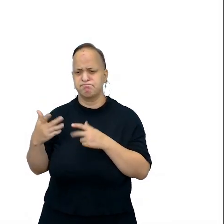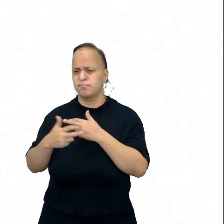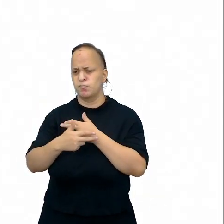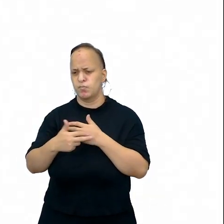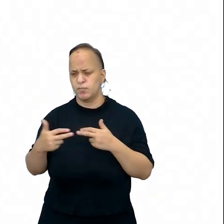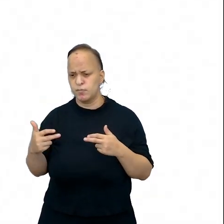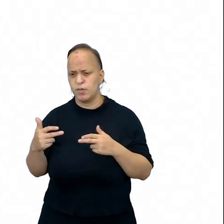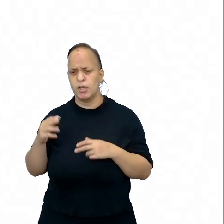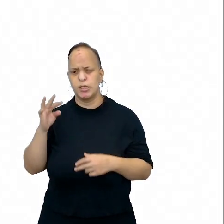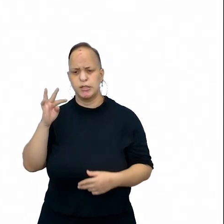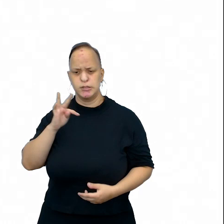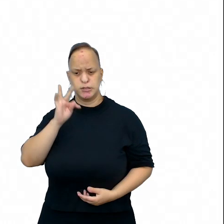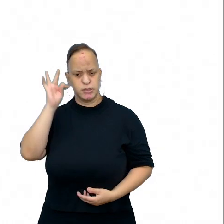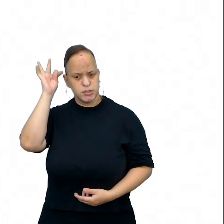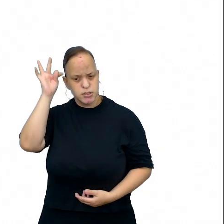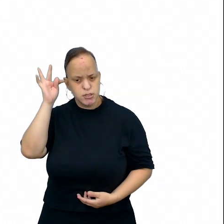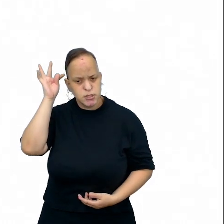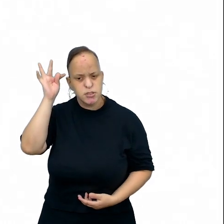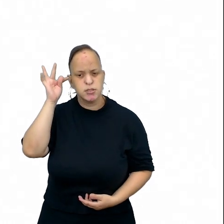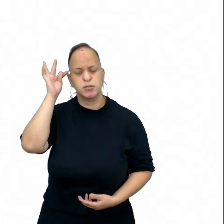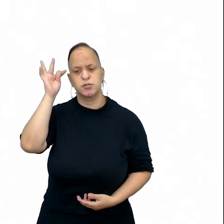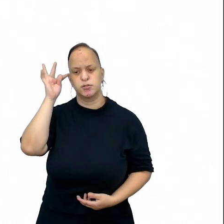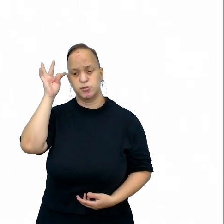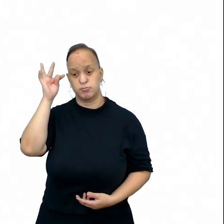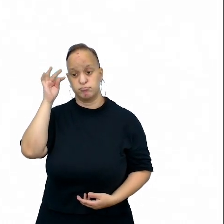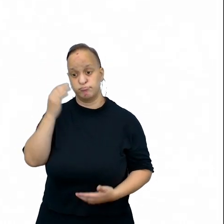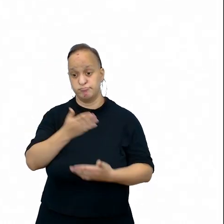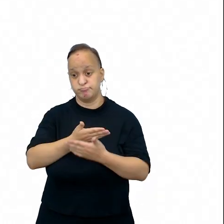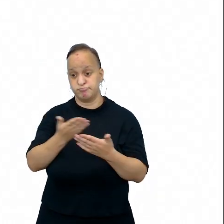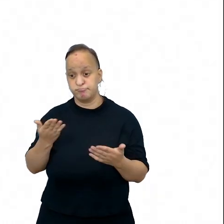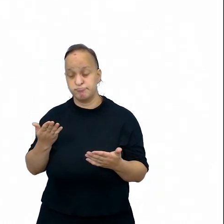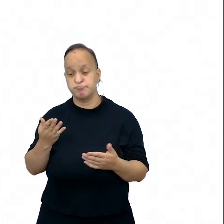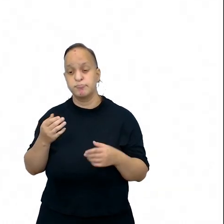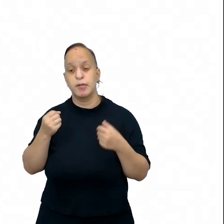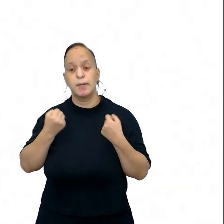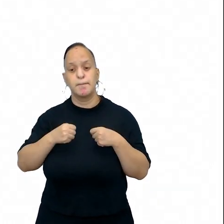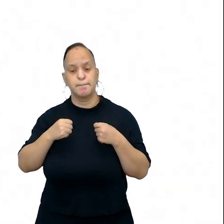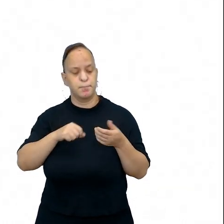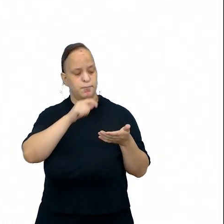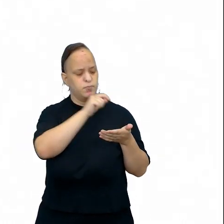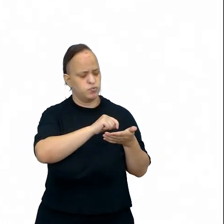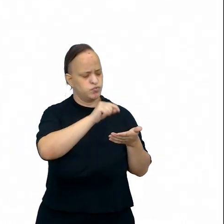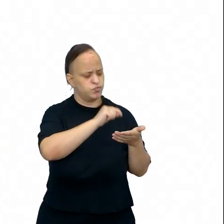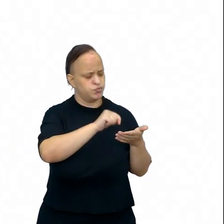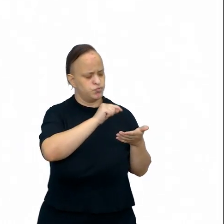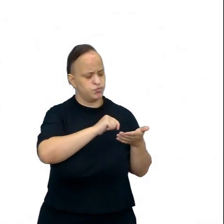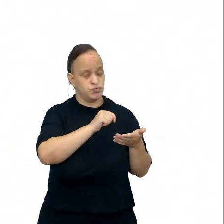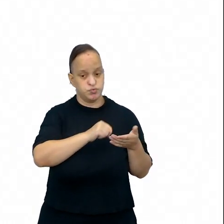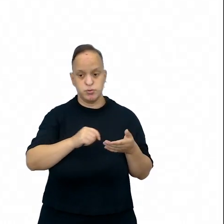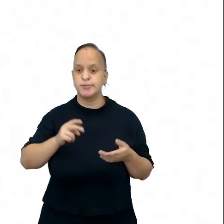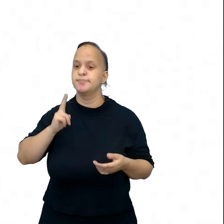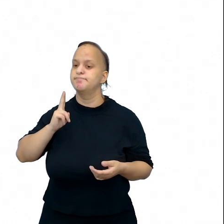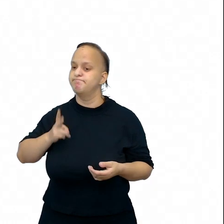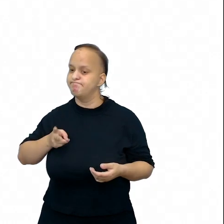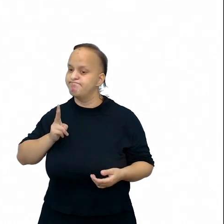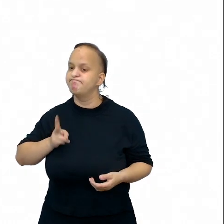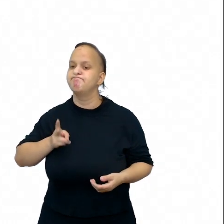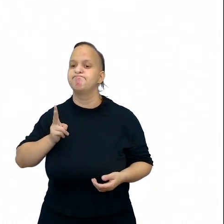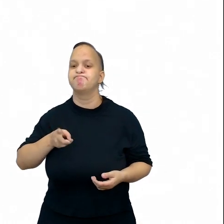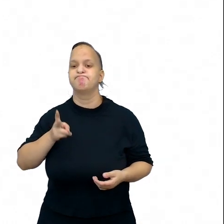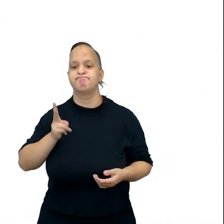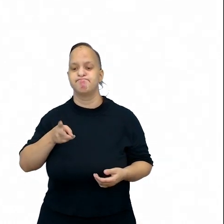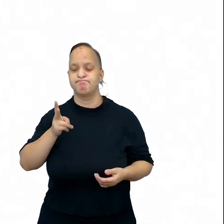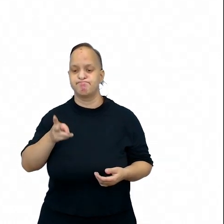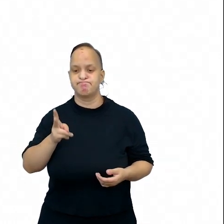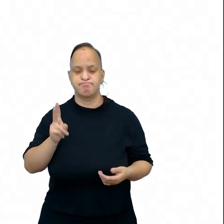Por isso que nós pedimos que vocês, professores, façam sempre as anotações, né, nos seus diários de bordo, nos